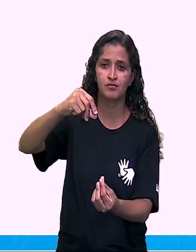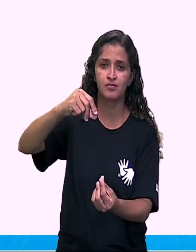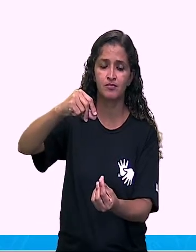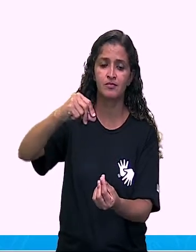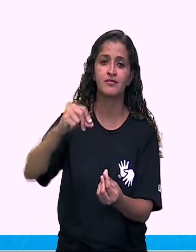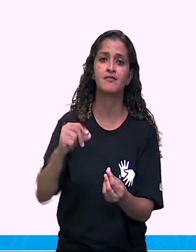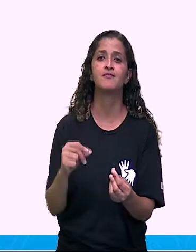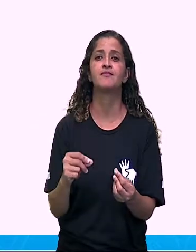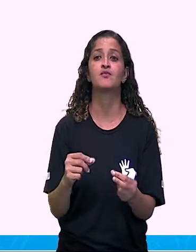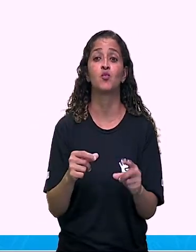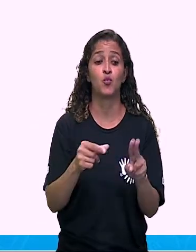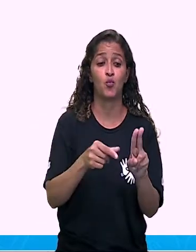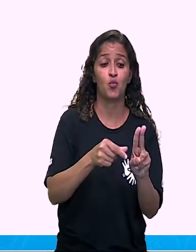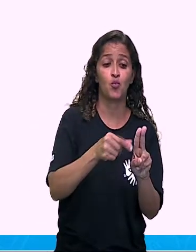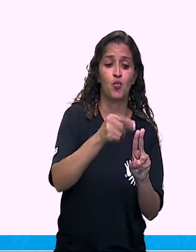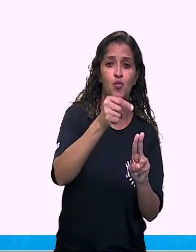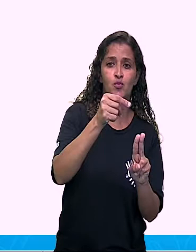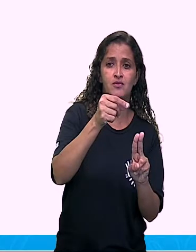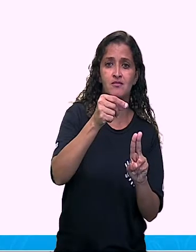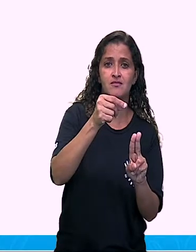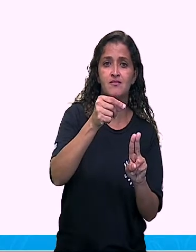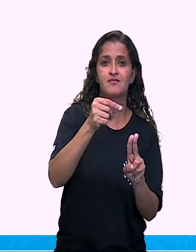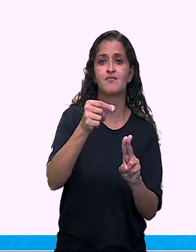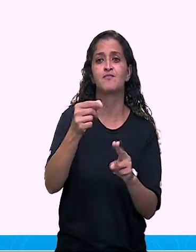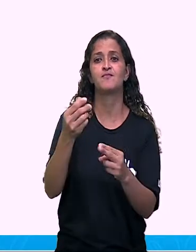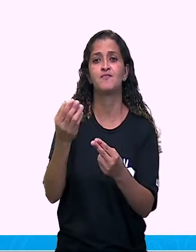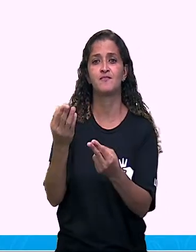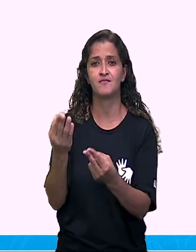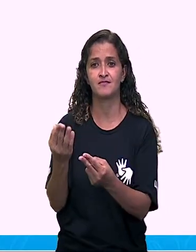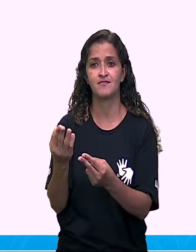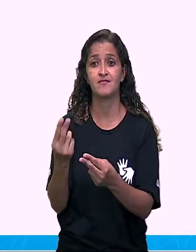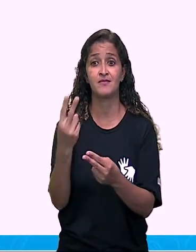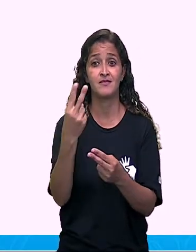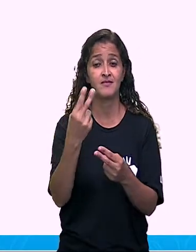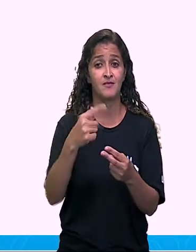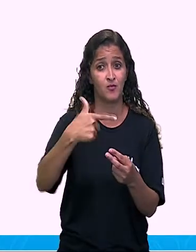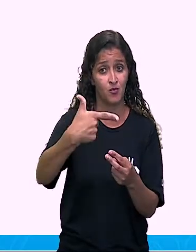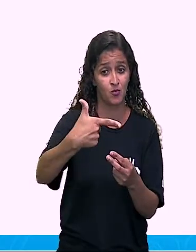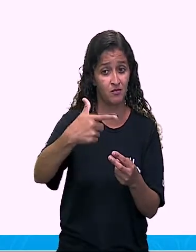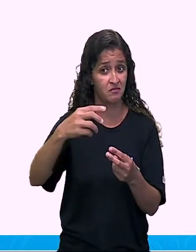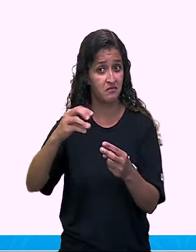2 dezenas, que nós chamamos de 20.